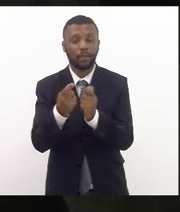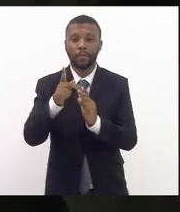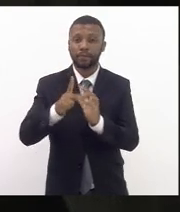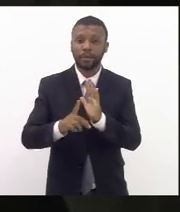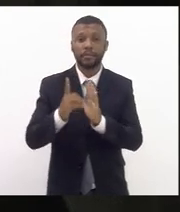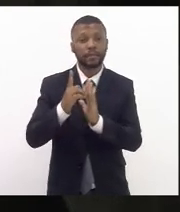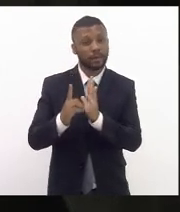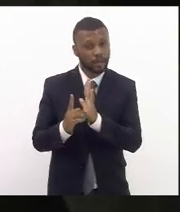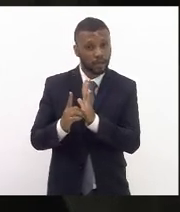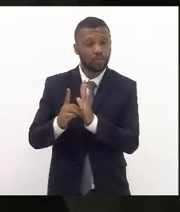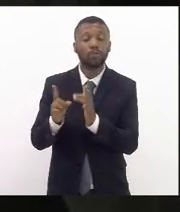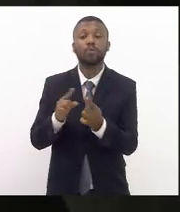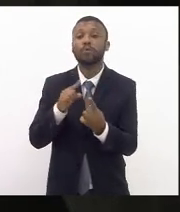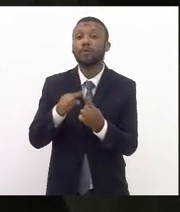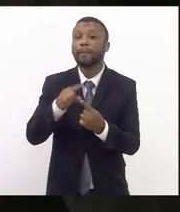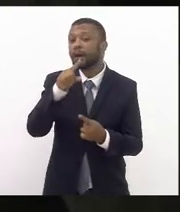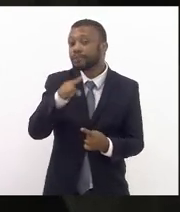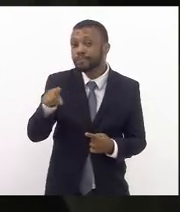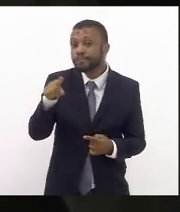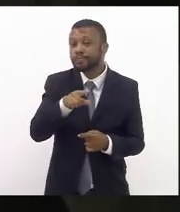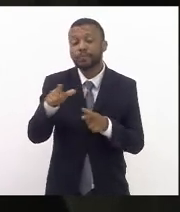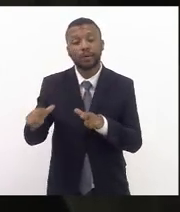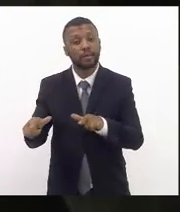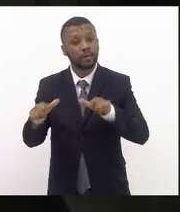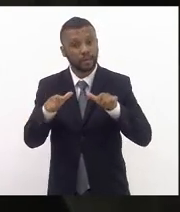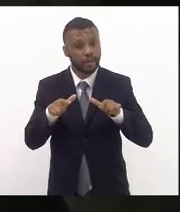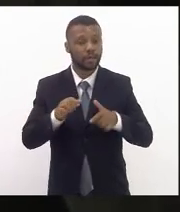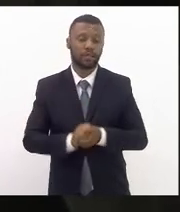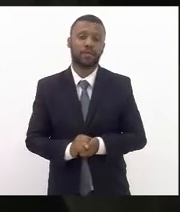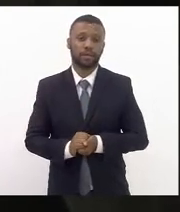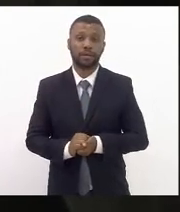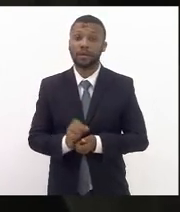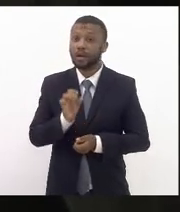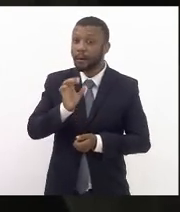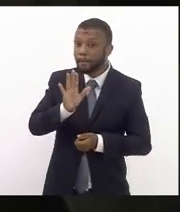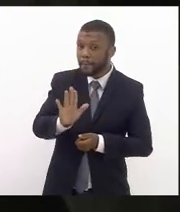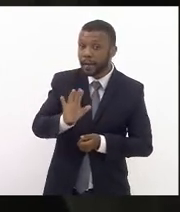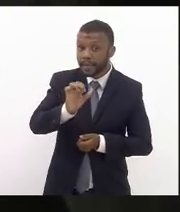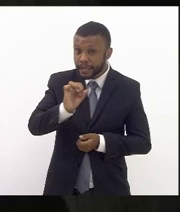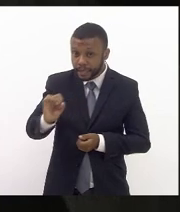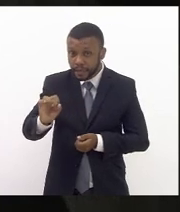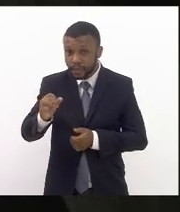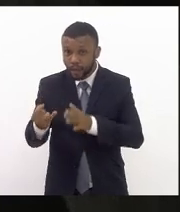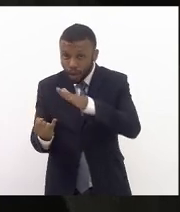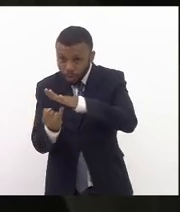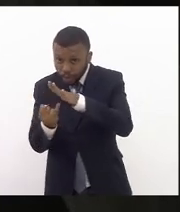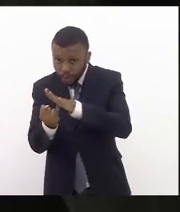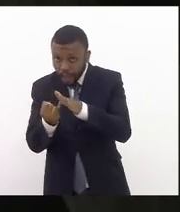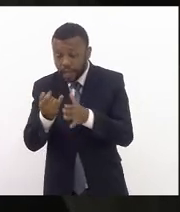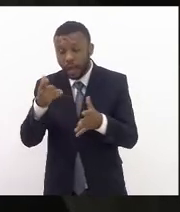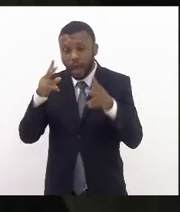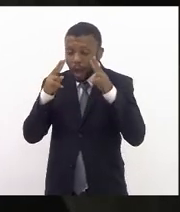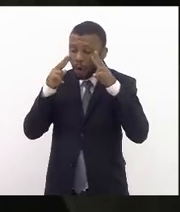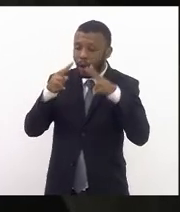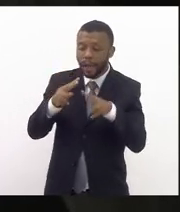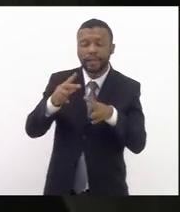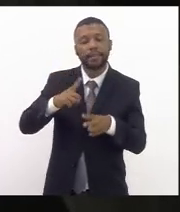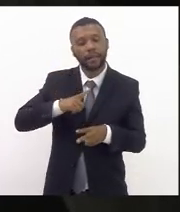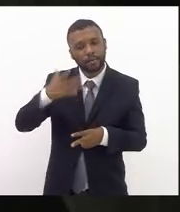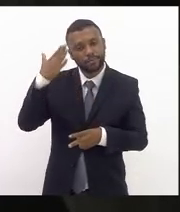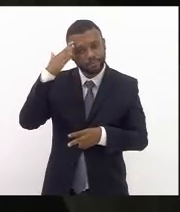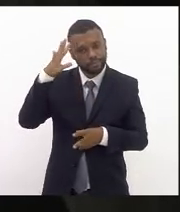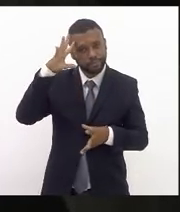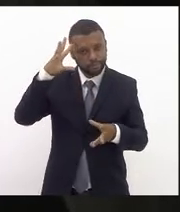decreto legislativo para anular essa licença, a não ser que o INEA caia em si, tome consciência, faço